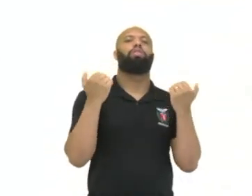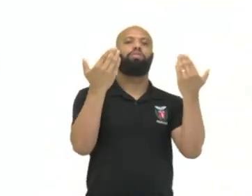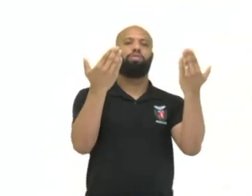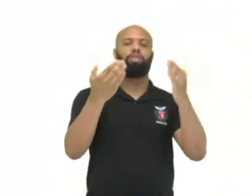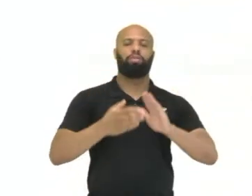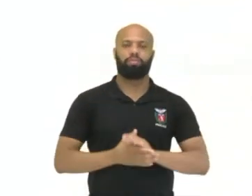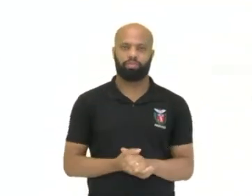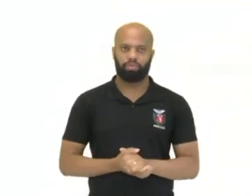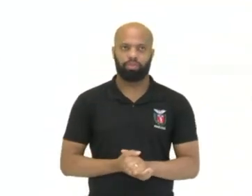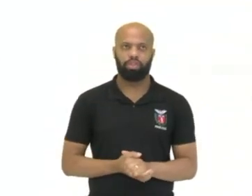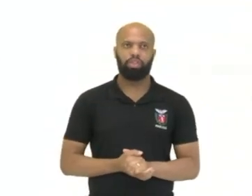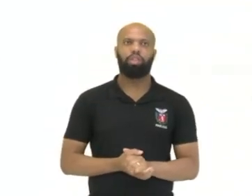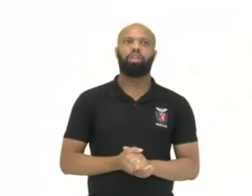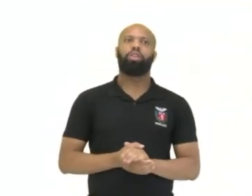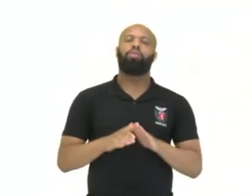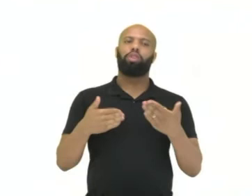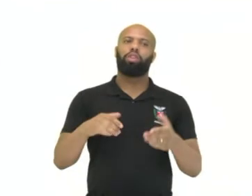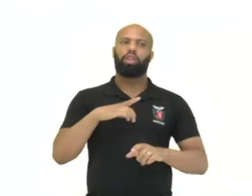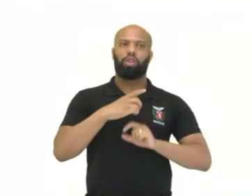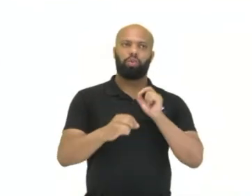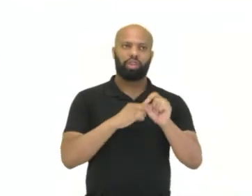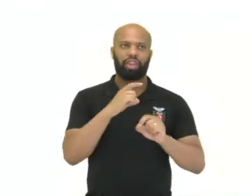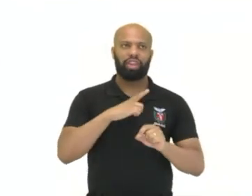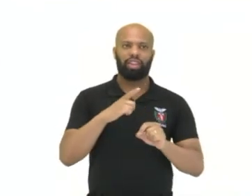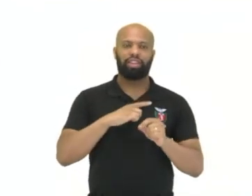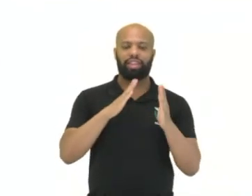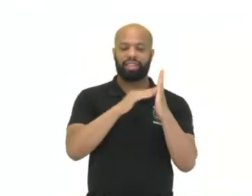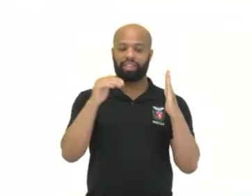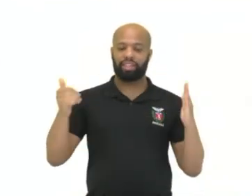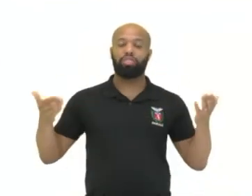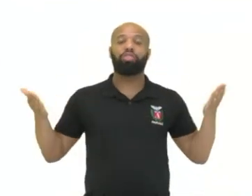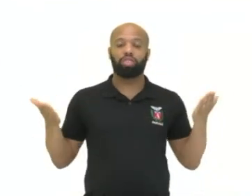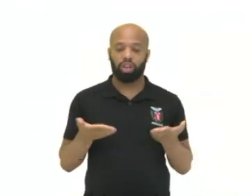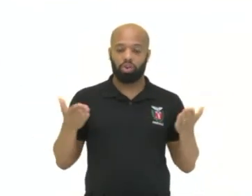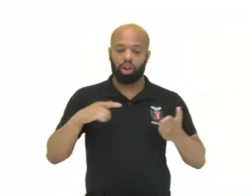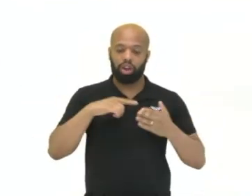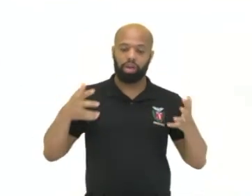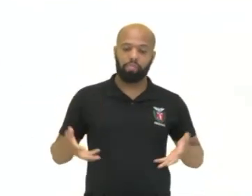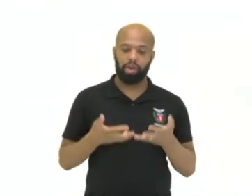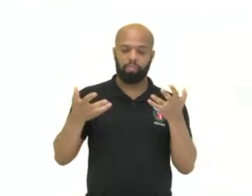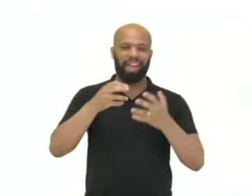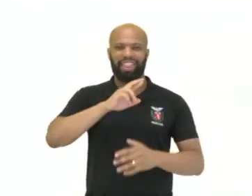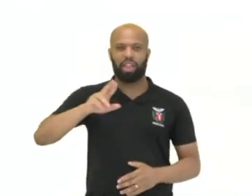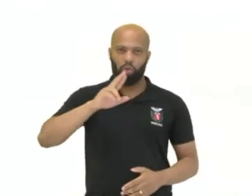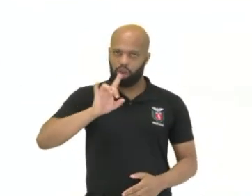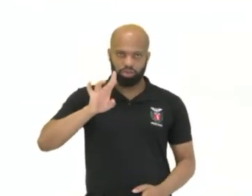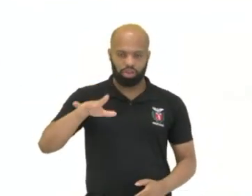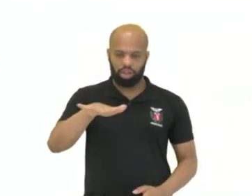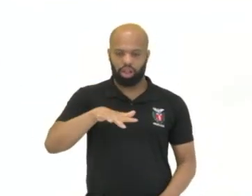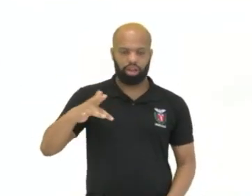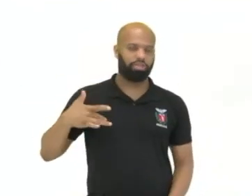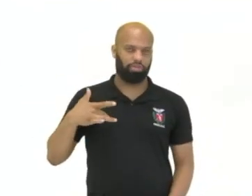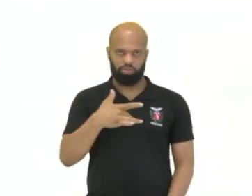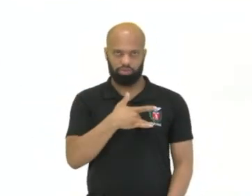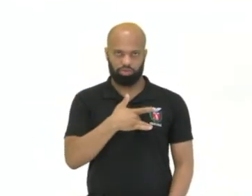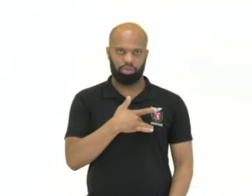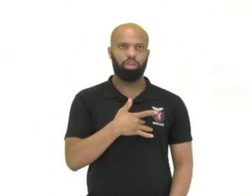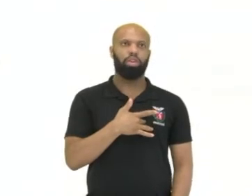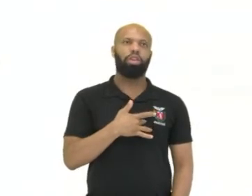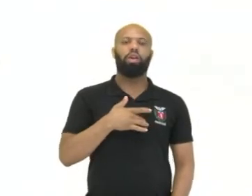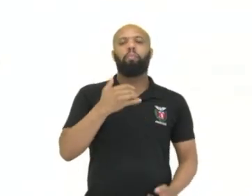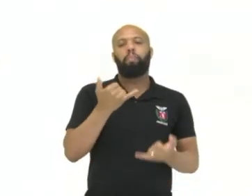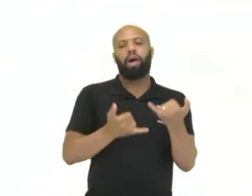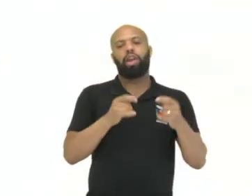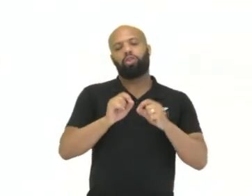medicina. Com efeito, as intervenções estéticas têm apresentado motivações alheias à saúde e parecem ser o produto de